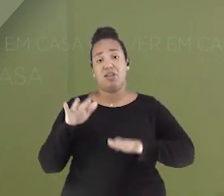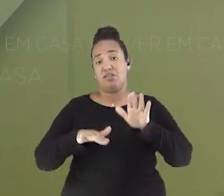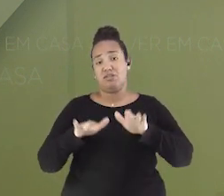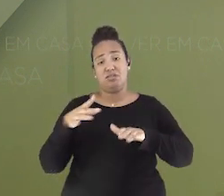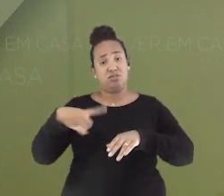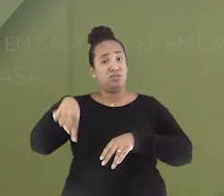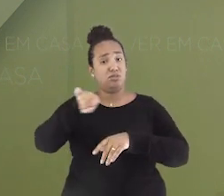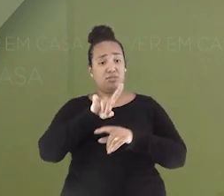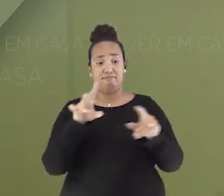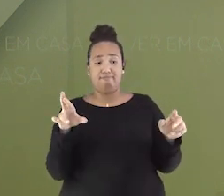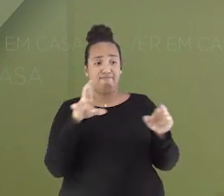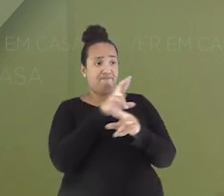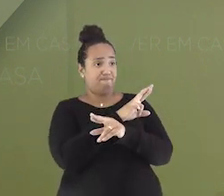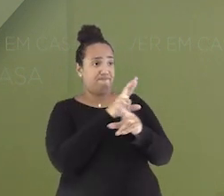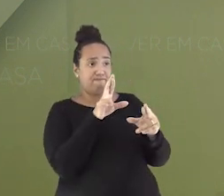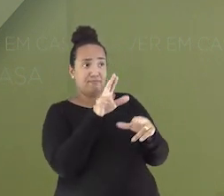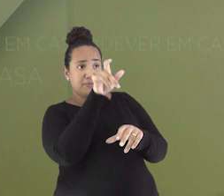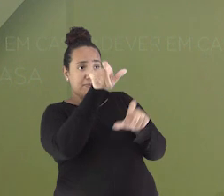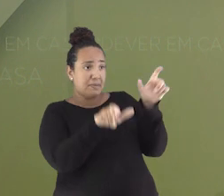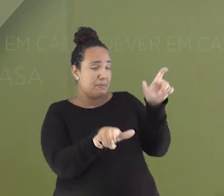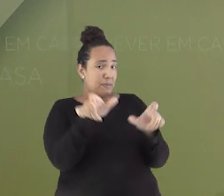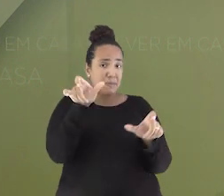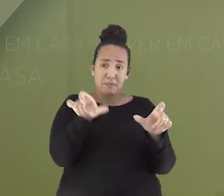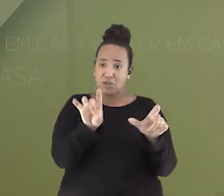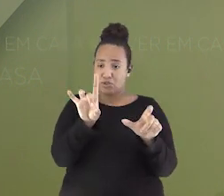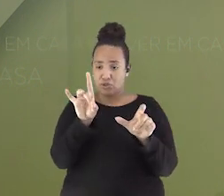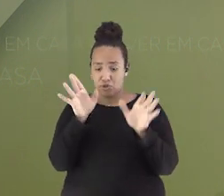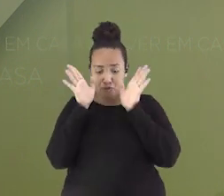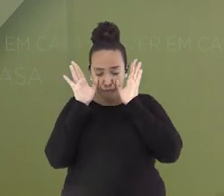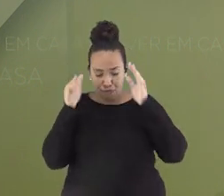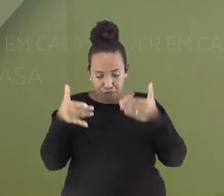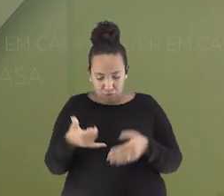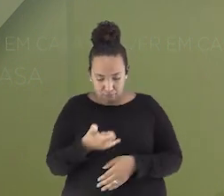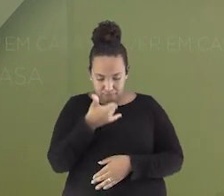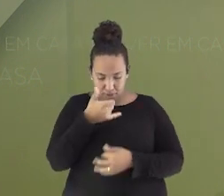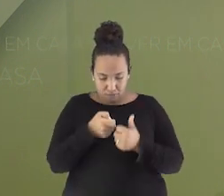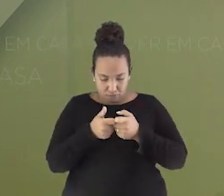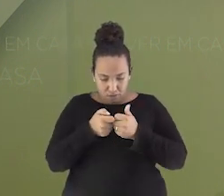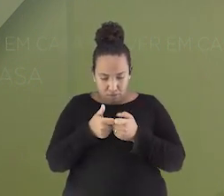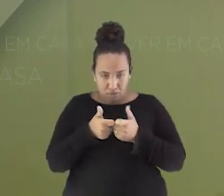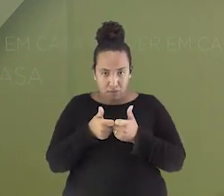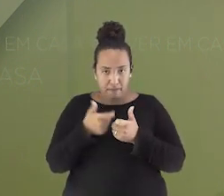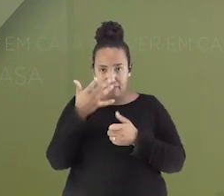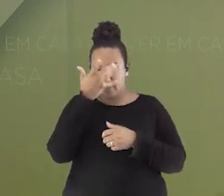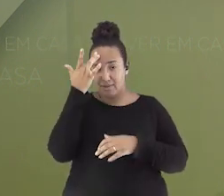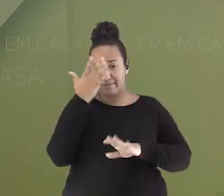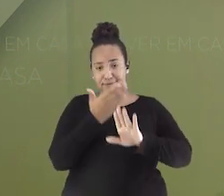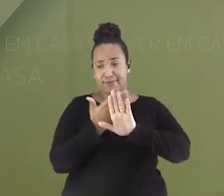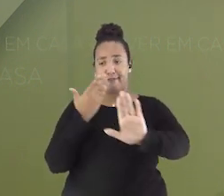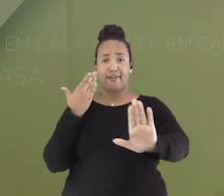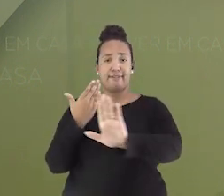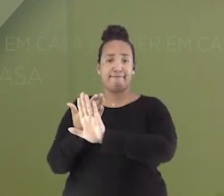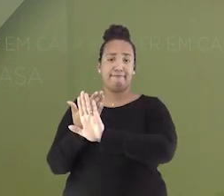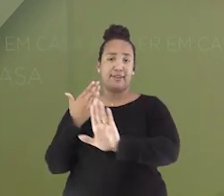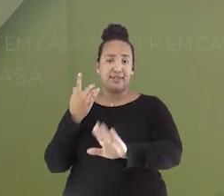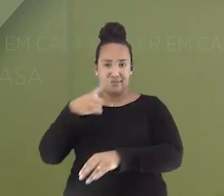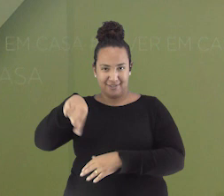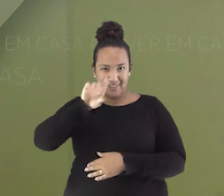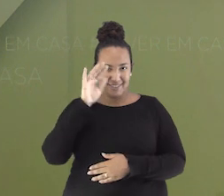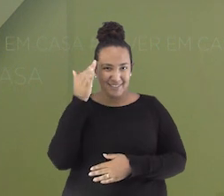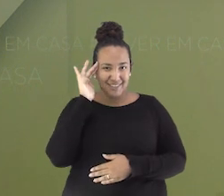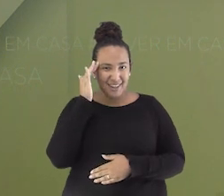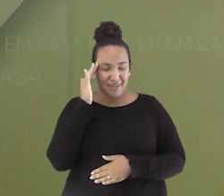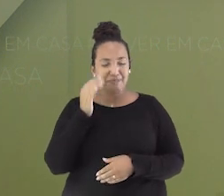vezes nós deixamos de nos relacionar com as pessoas reais para viver uma vida virtual. Isso acaba nos afastando de pessoas que gostamos.